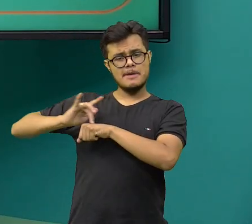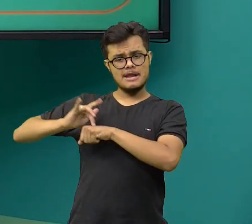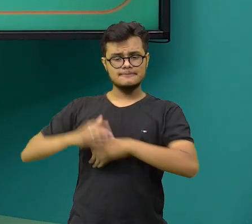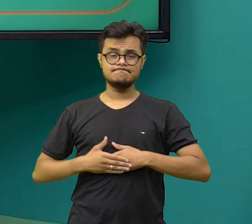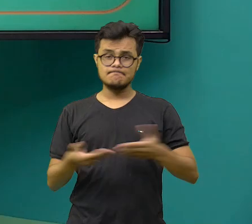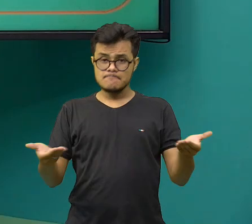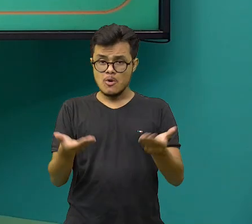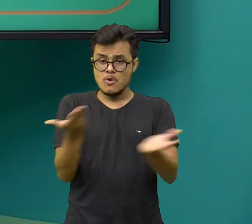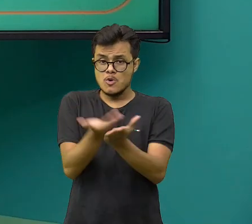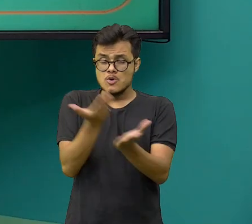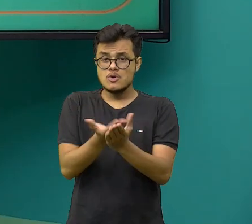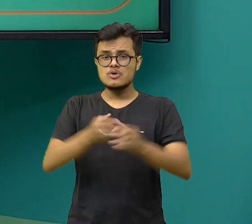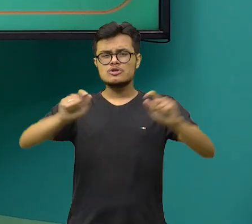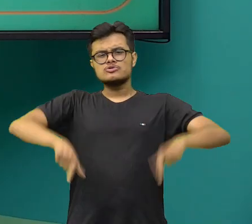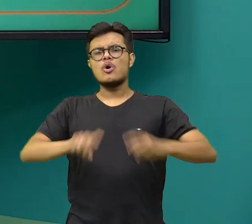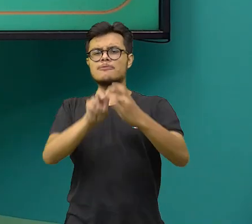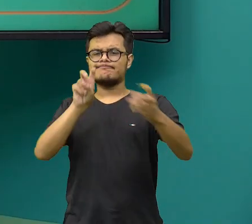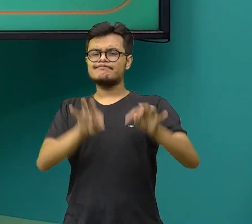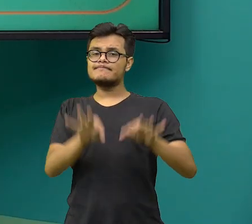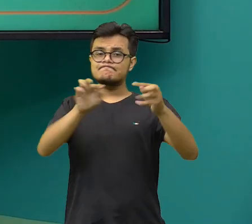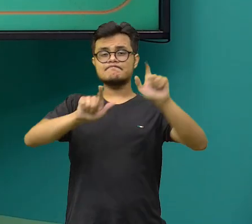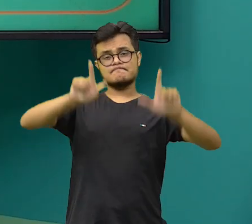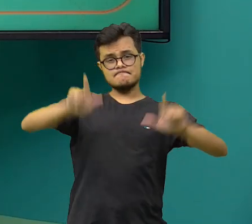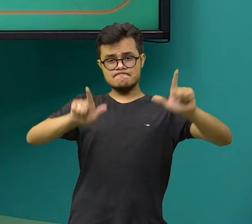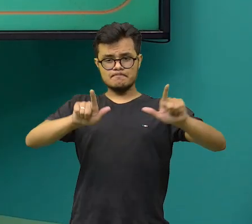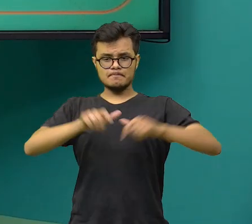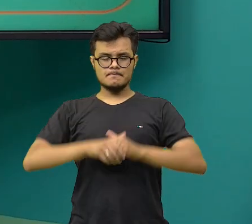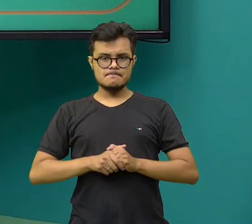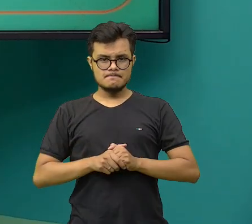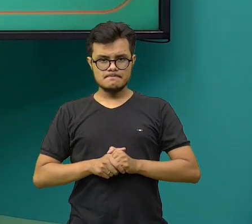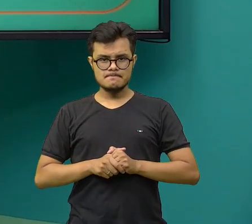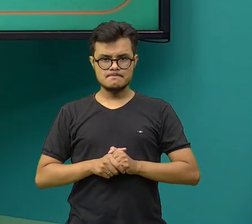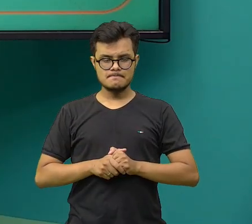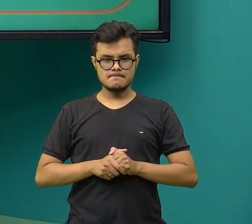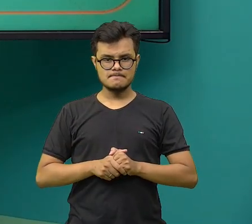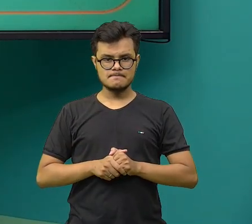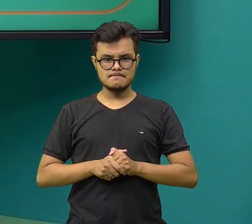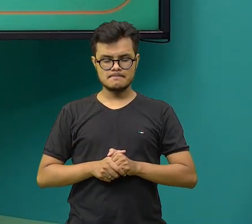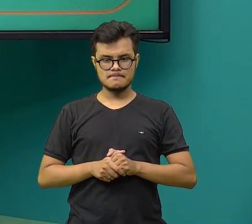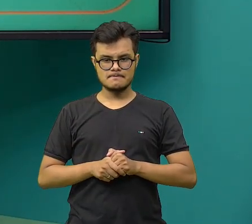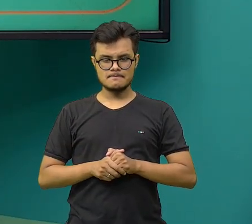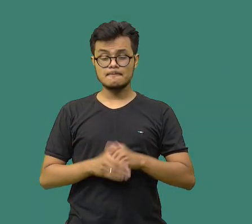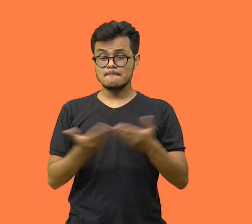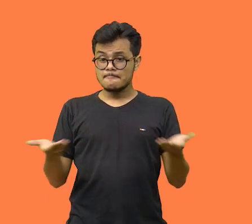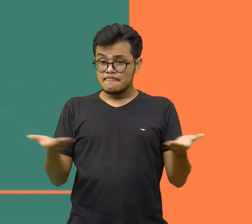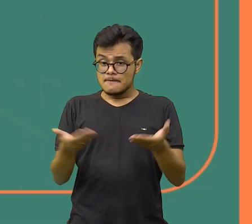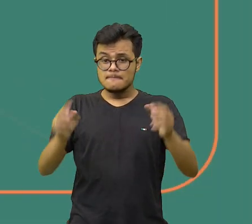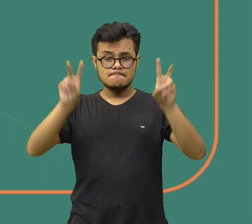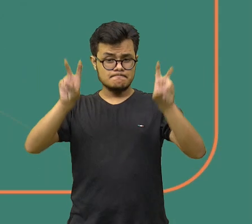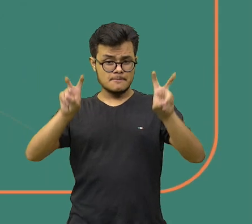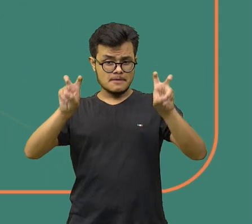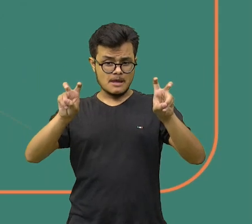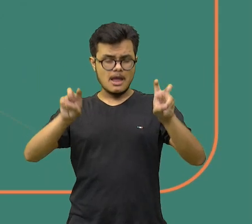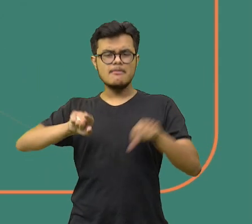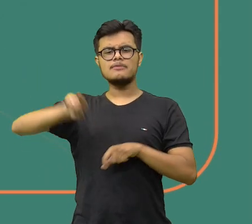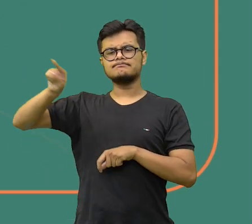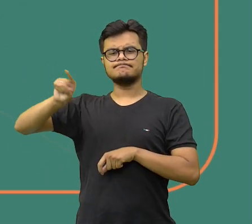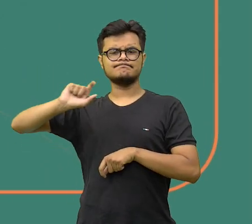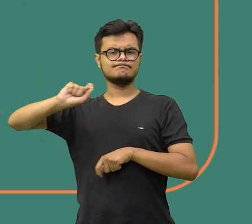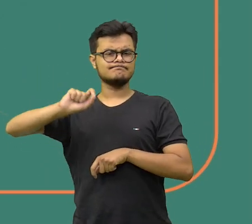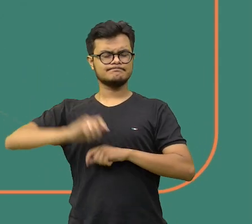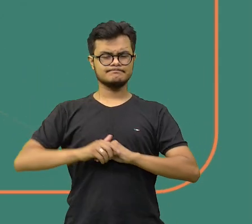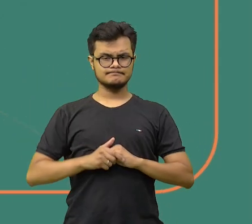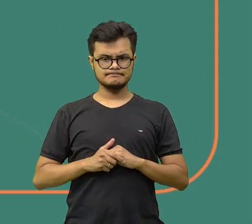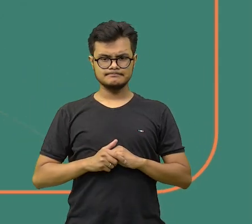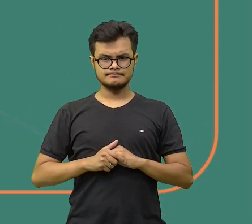nossa aula está acontecendo num estúdio de gravação. E nosso assunto, a gente vai trabalhar